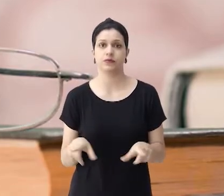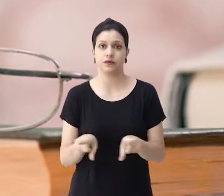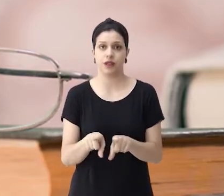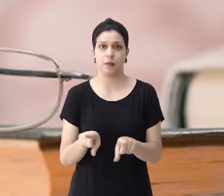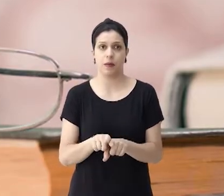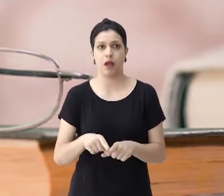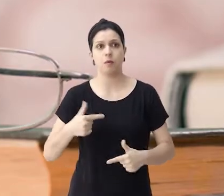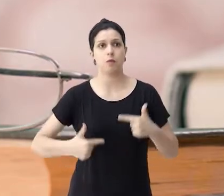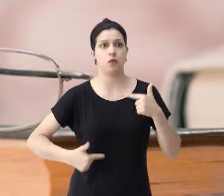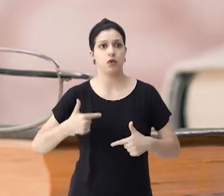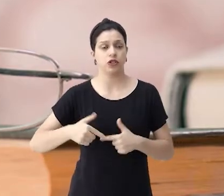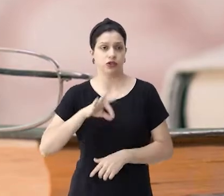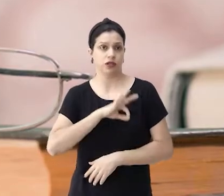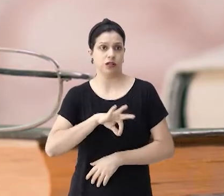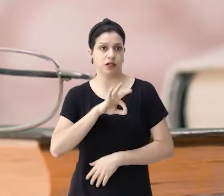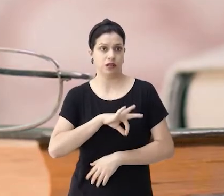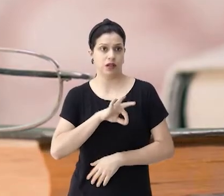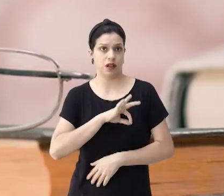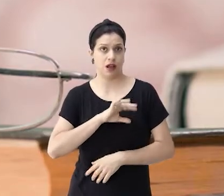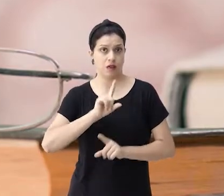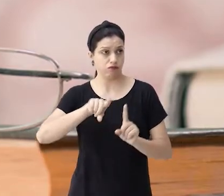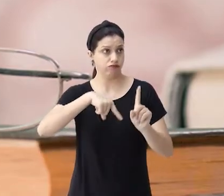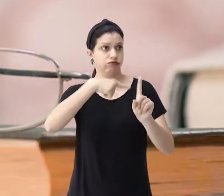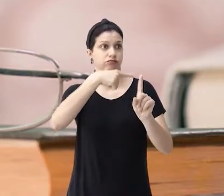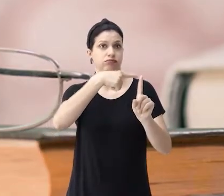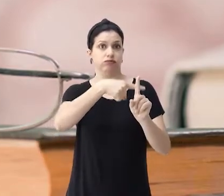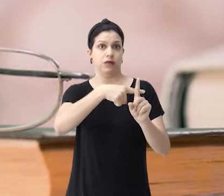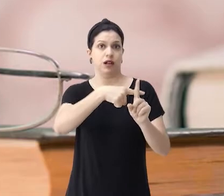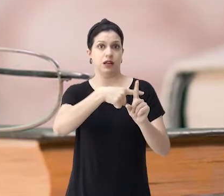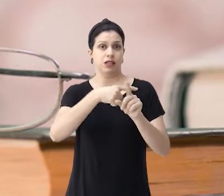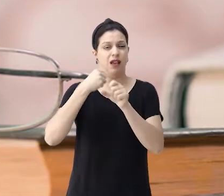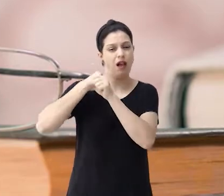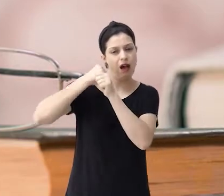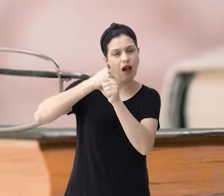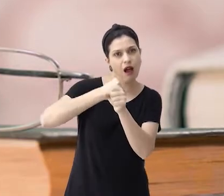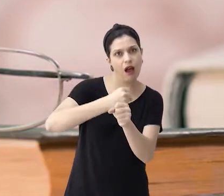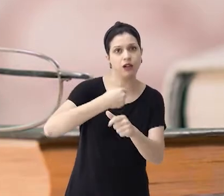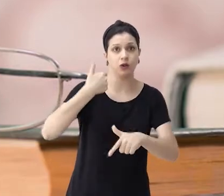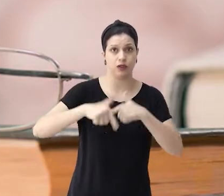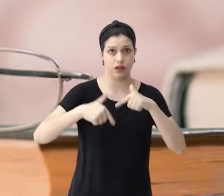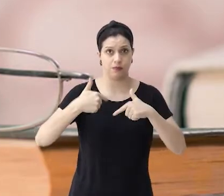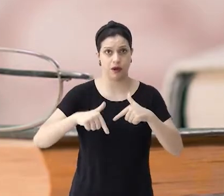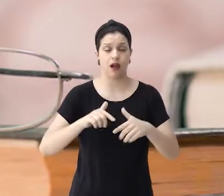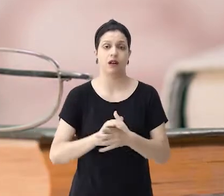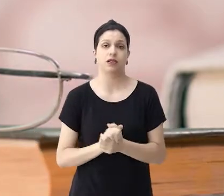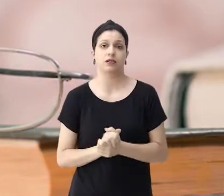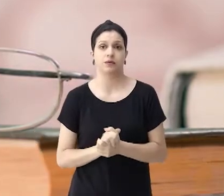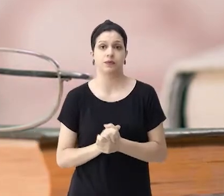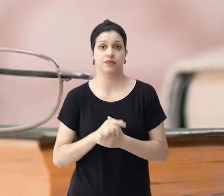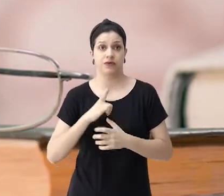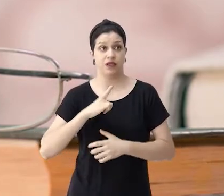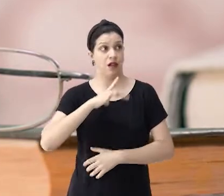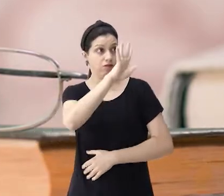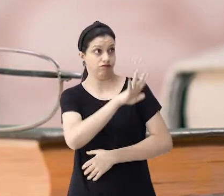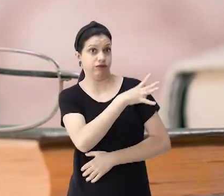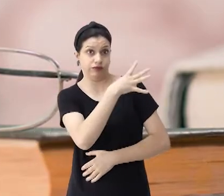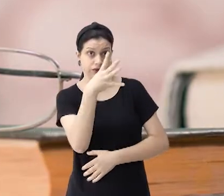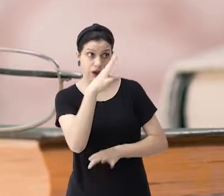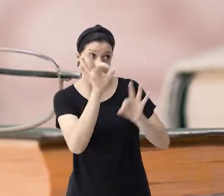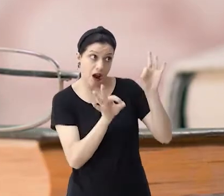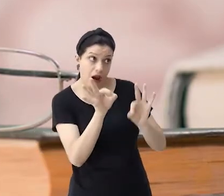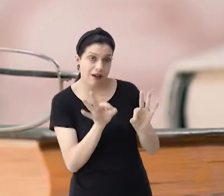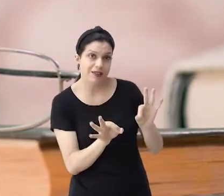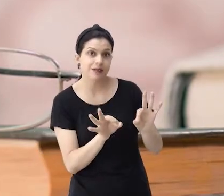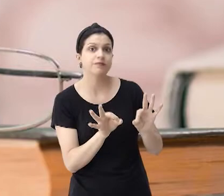política remuneratória muda. Vencimento mais adicional por tempo de serviço vira um subsídio. A tabela de progressão